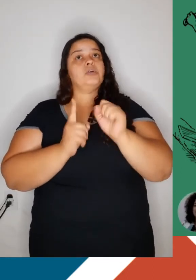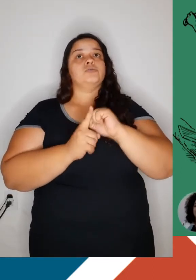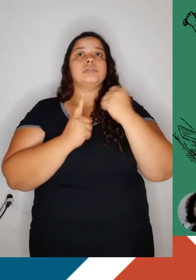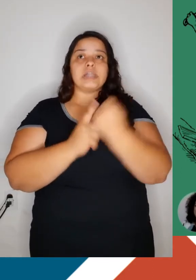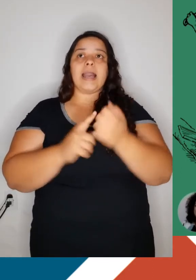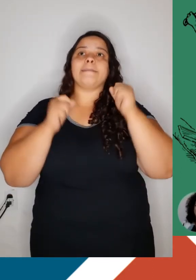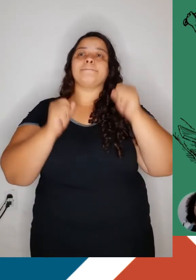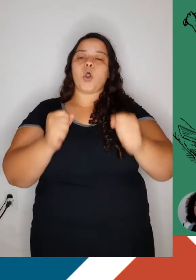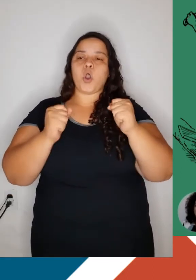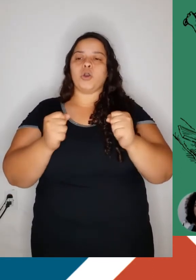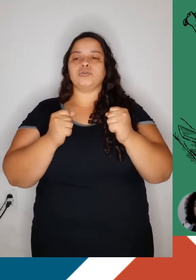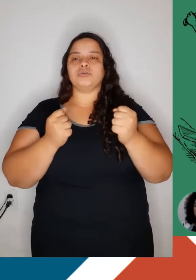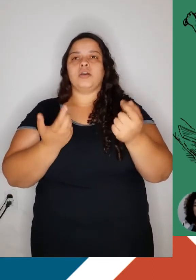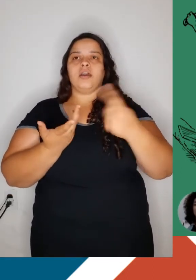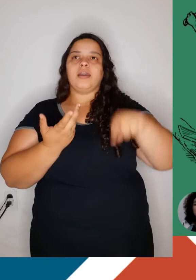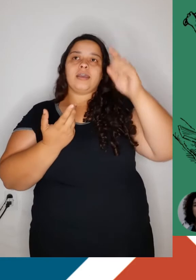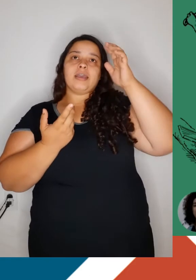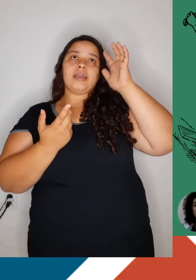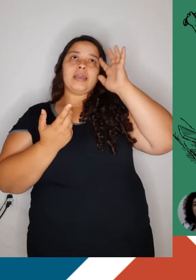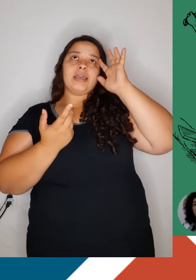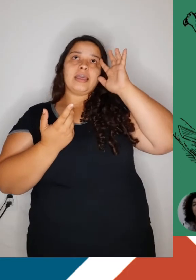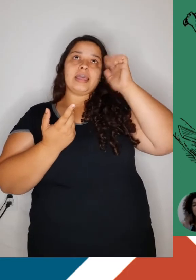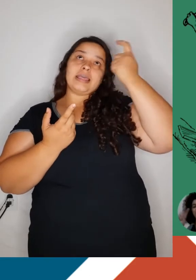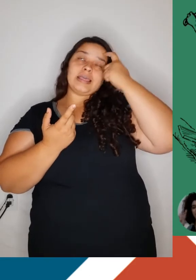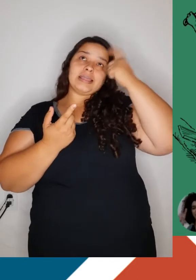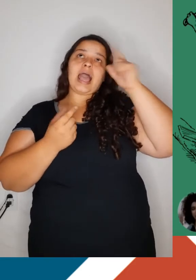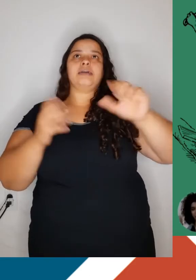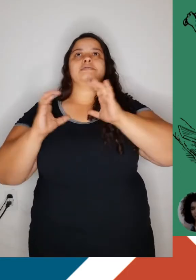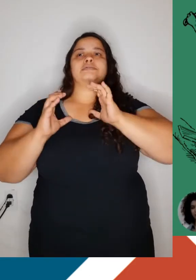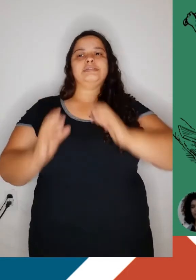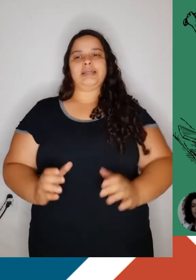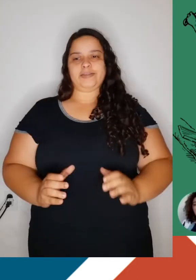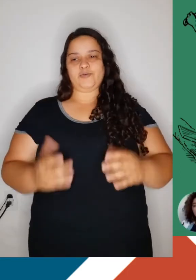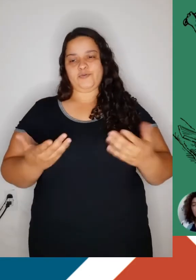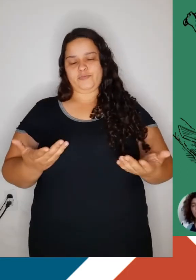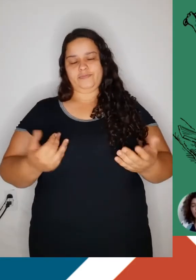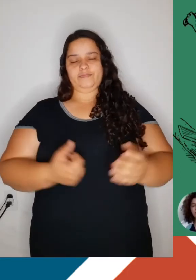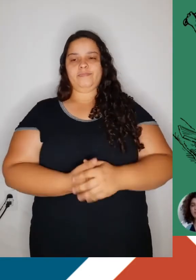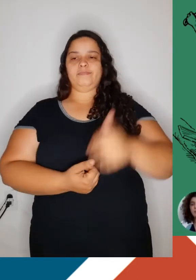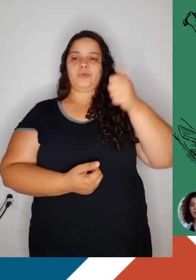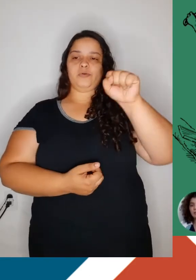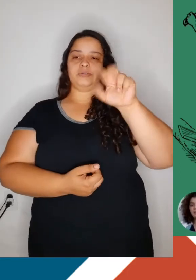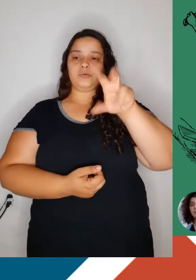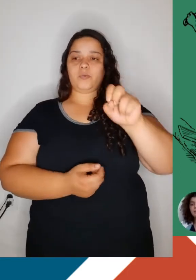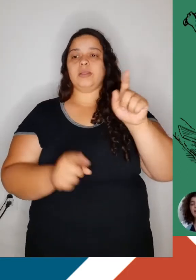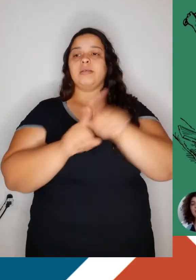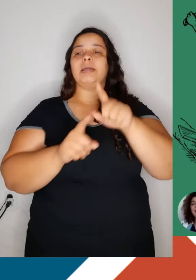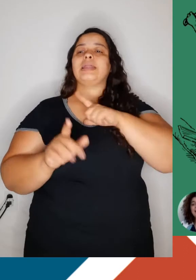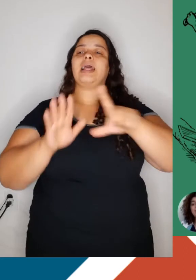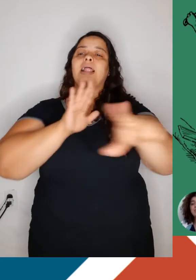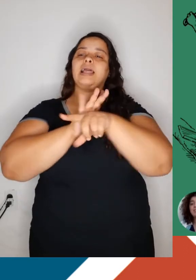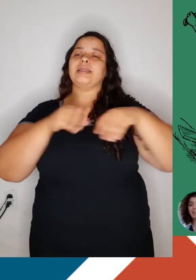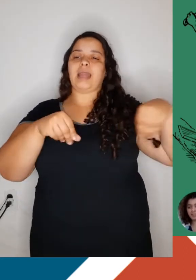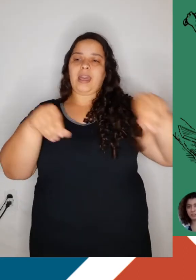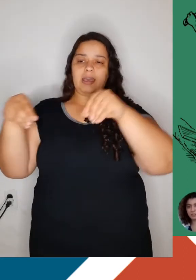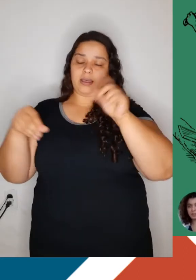essa sociedade poderia atingir um suposto ideal de civilização. Lá em 1850 também temos a Lei